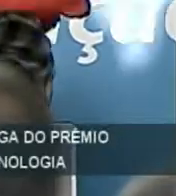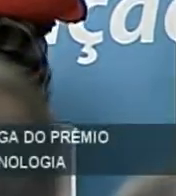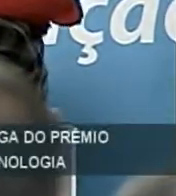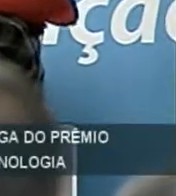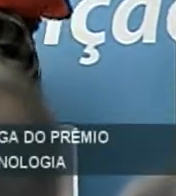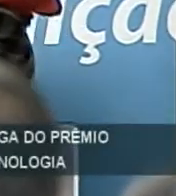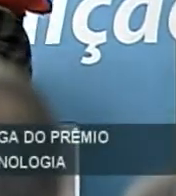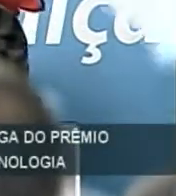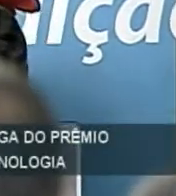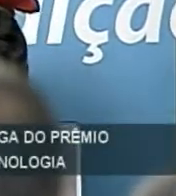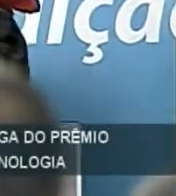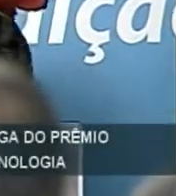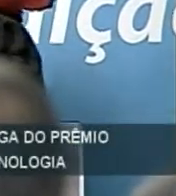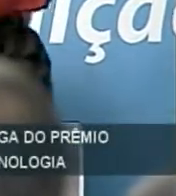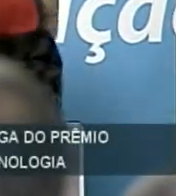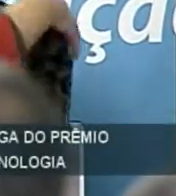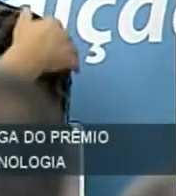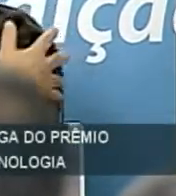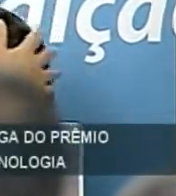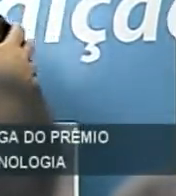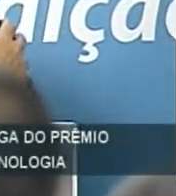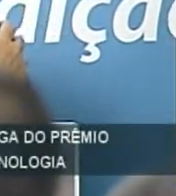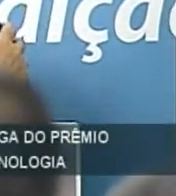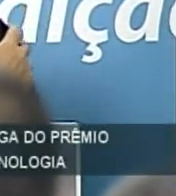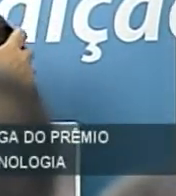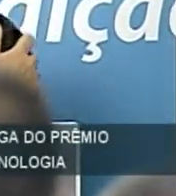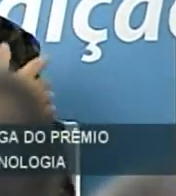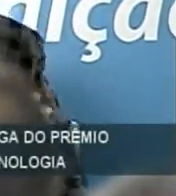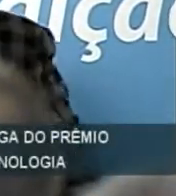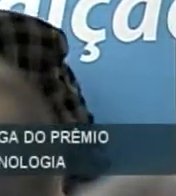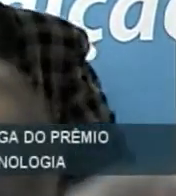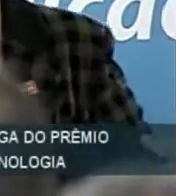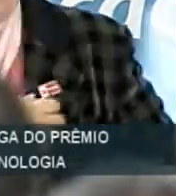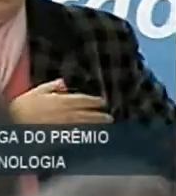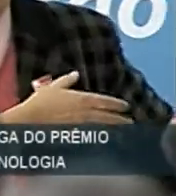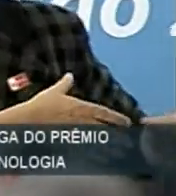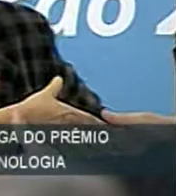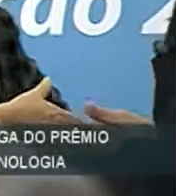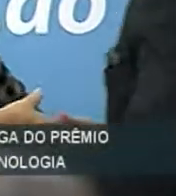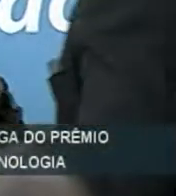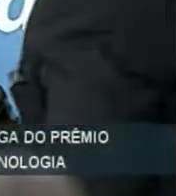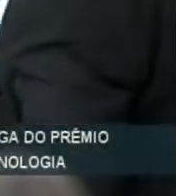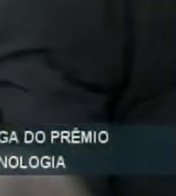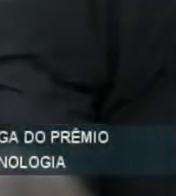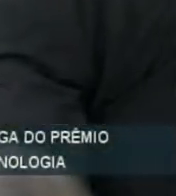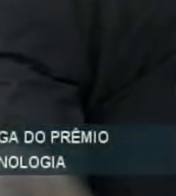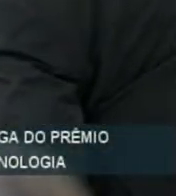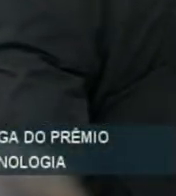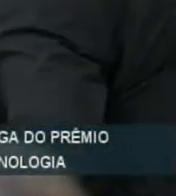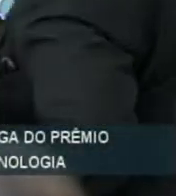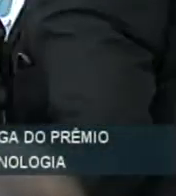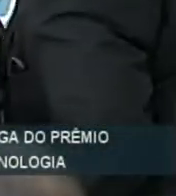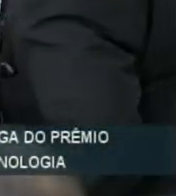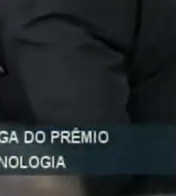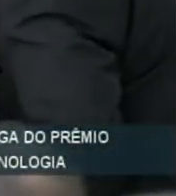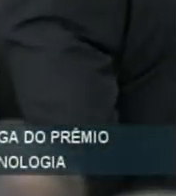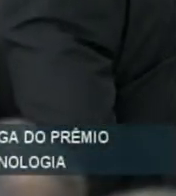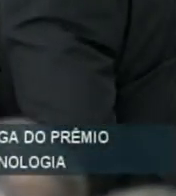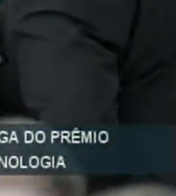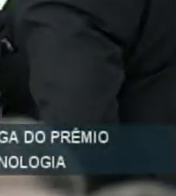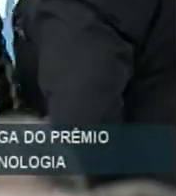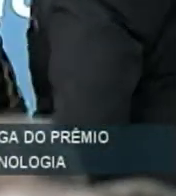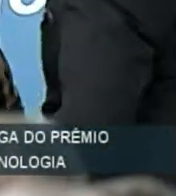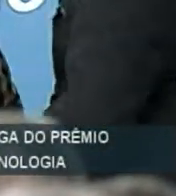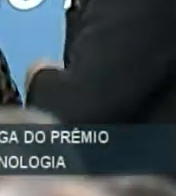A professora doutora Maria da Conceição Tavares realizará a conferência hoje às 16h30, no auditório da sede